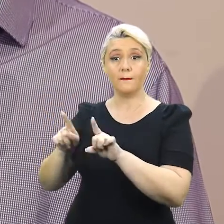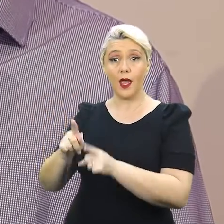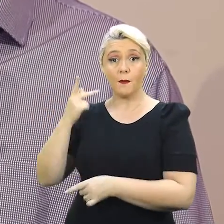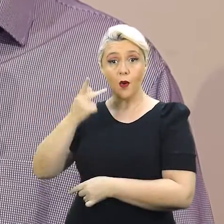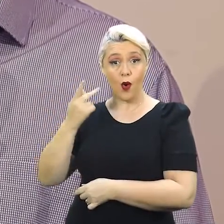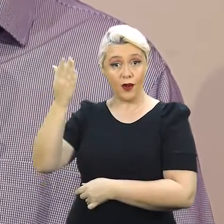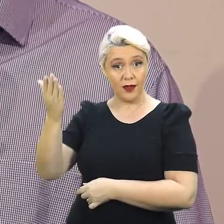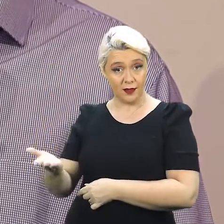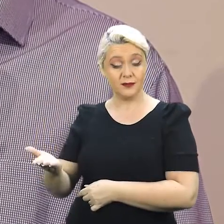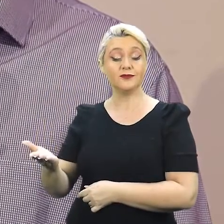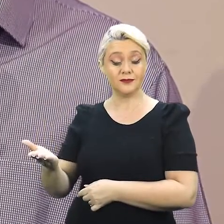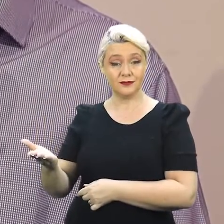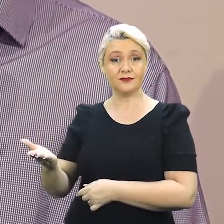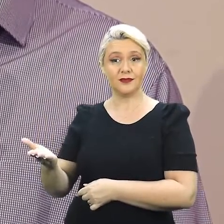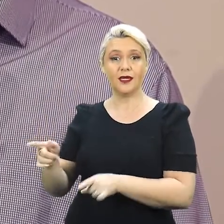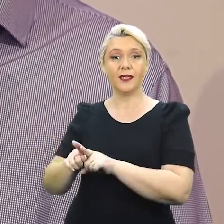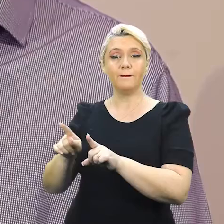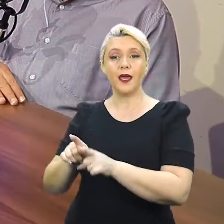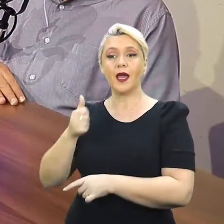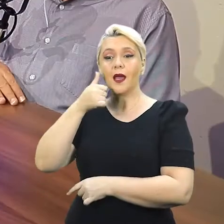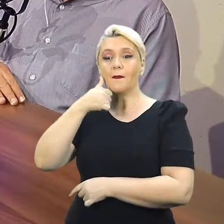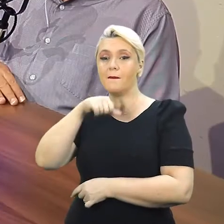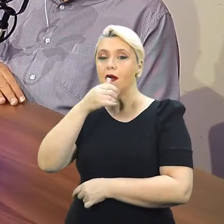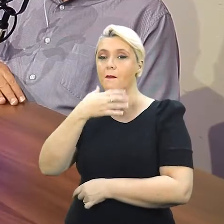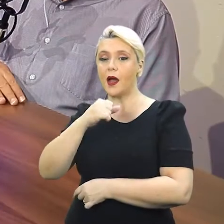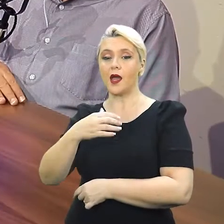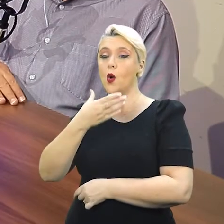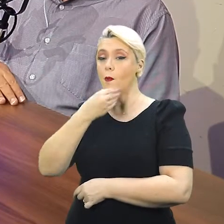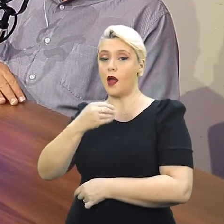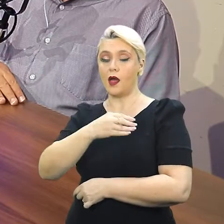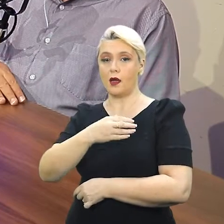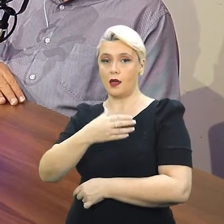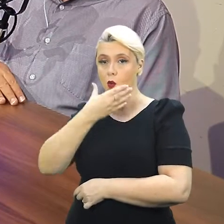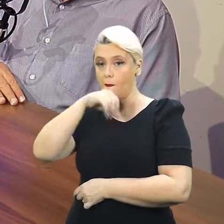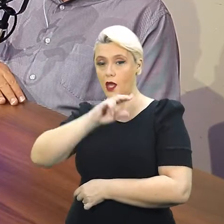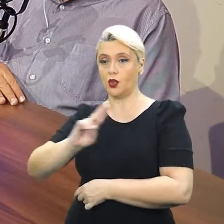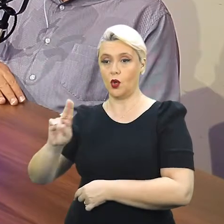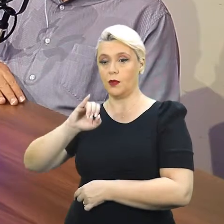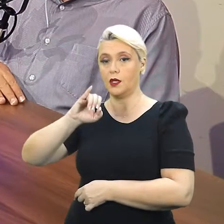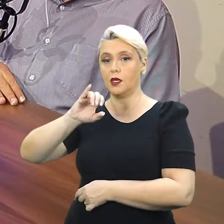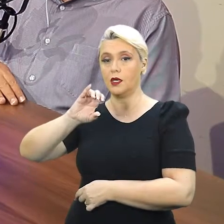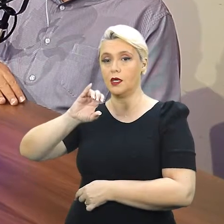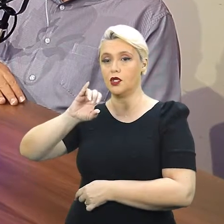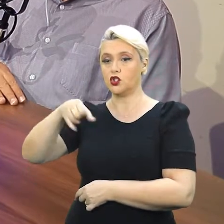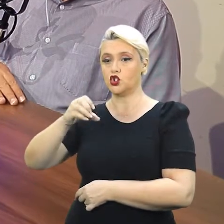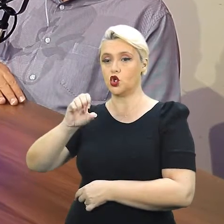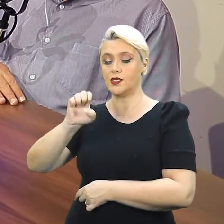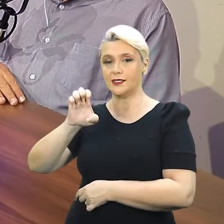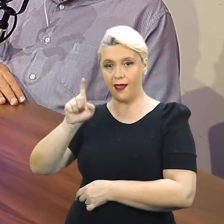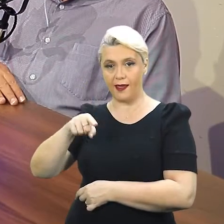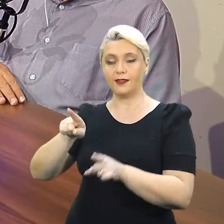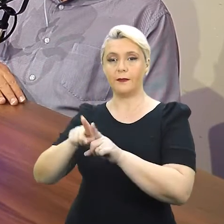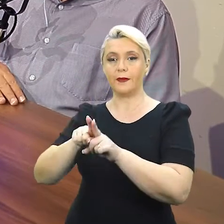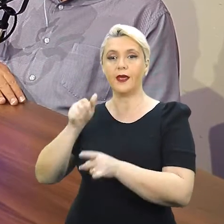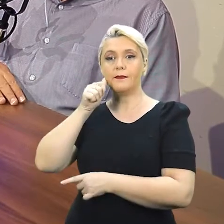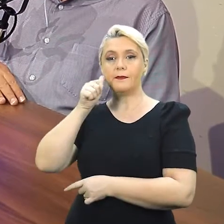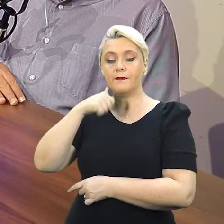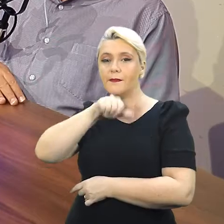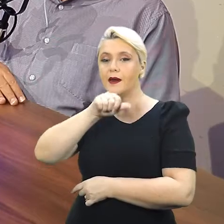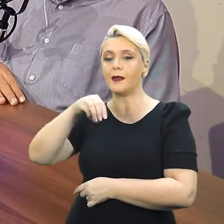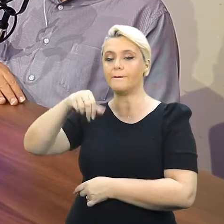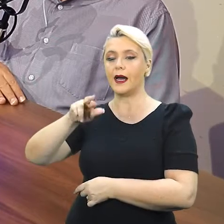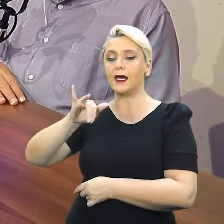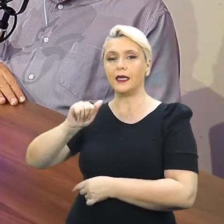político, e o filho do seu José da Costa e de Dona Maria José, lá do interior de